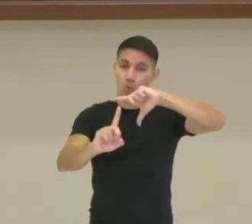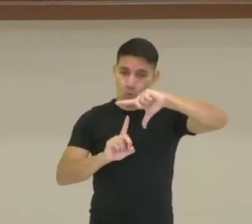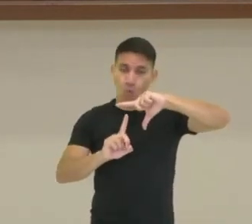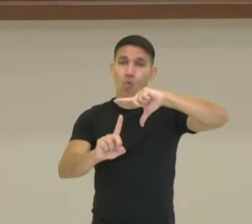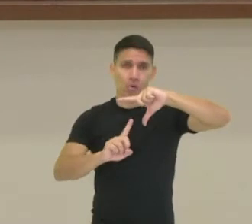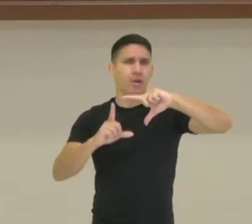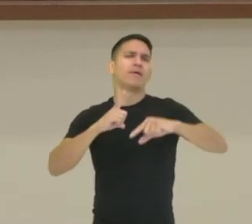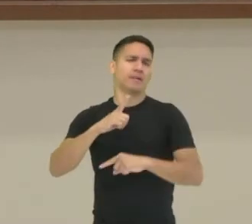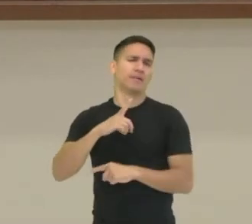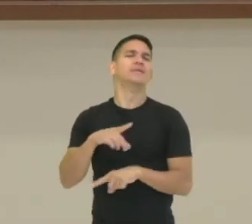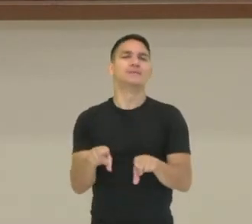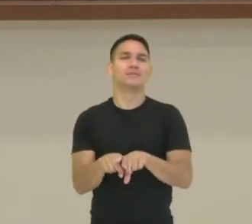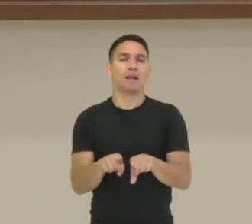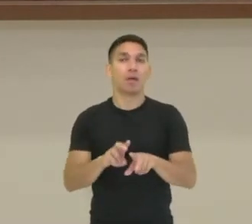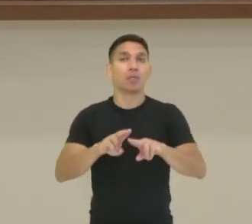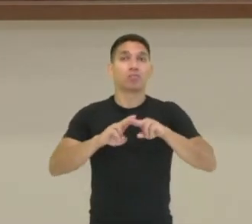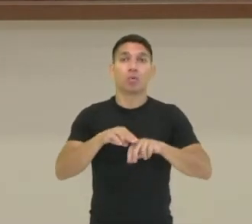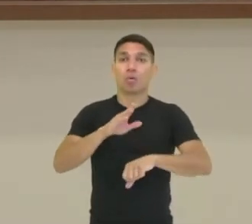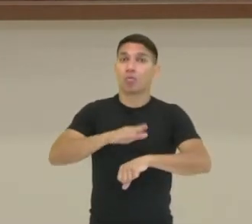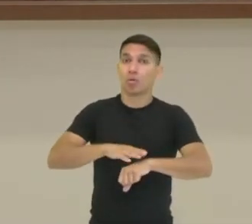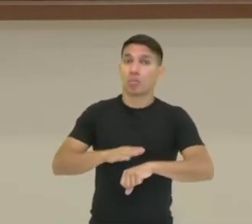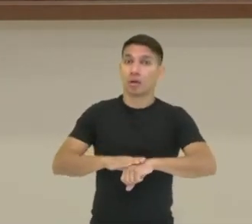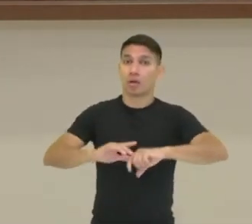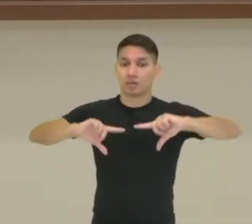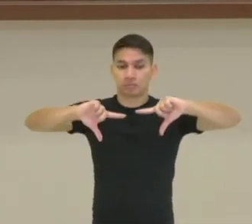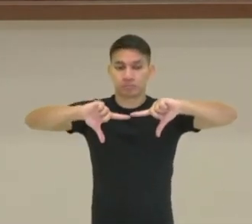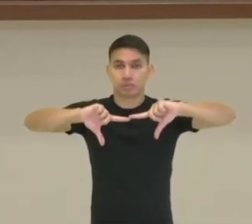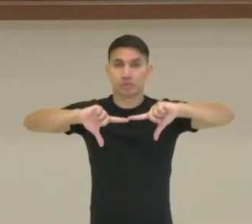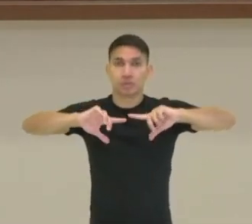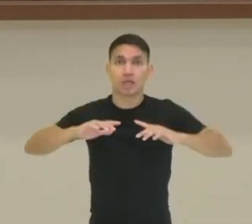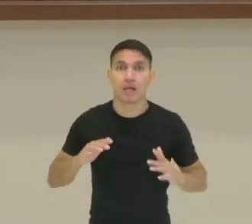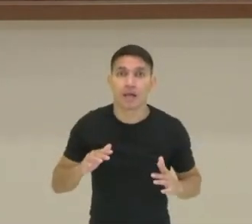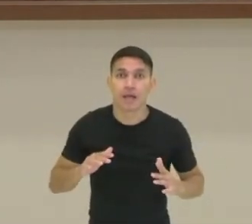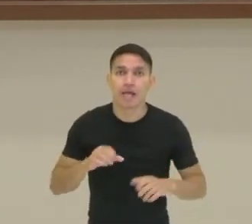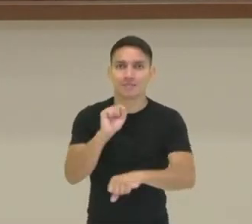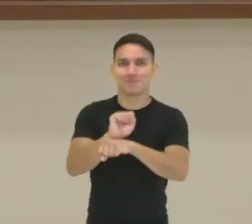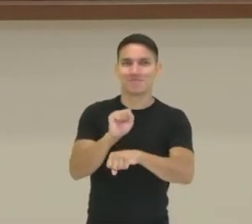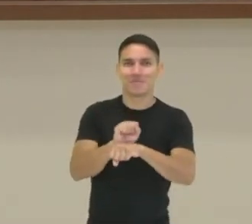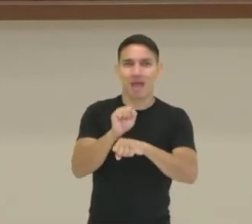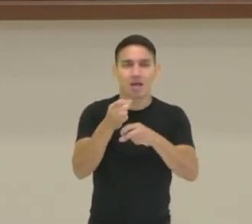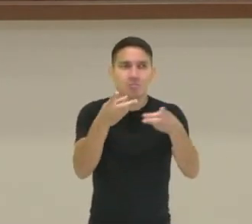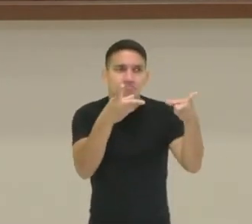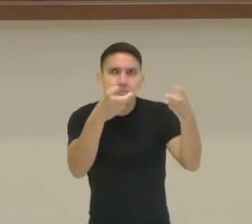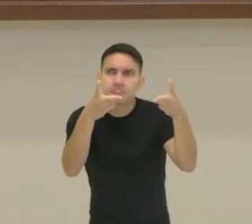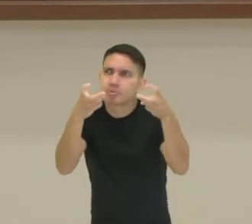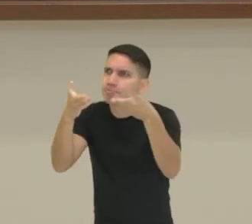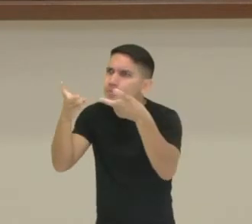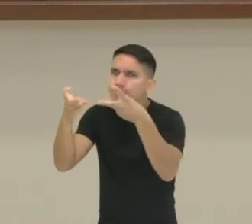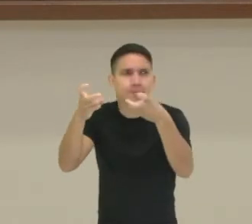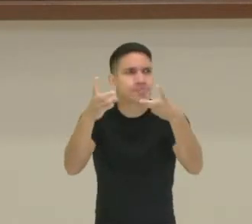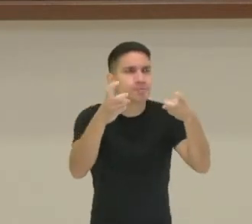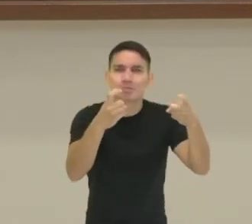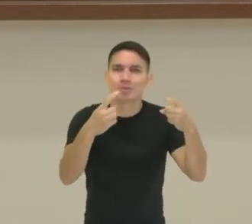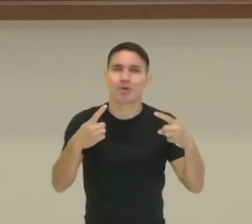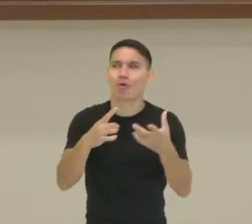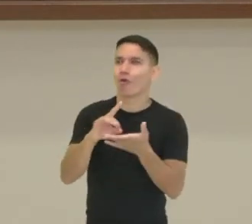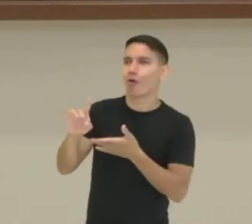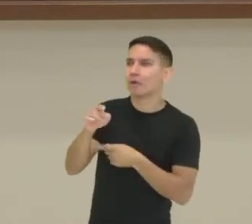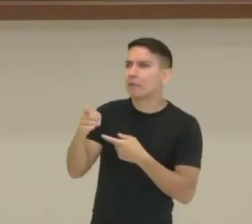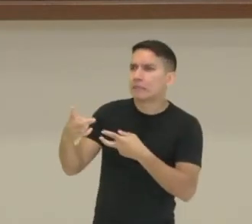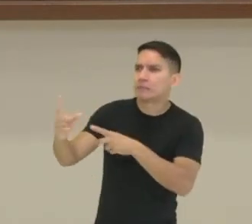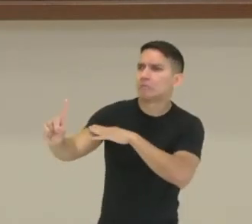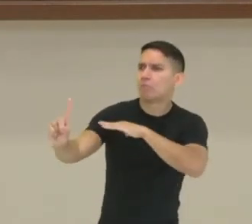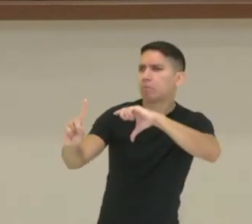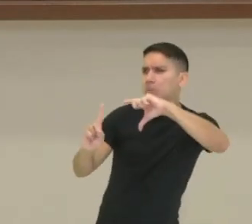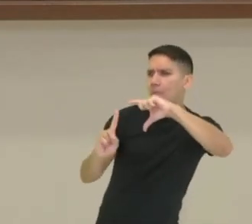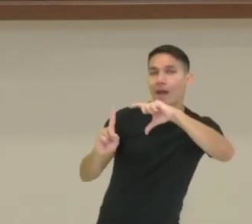ele está lá, em campo, posicionado no gol, só observando os adversários e a bola